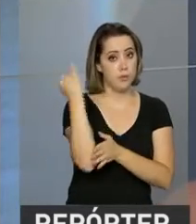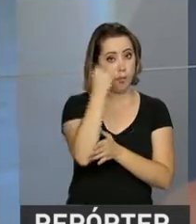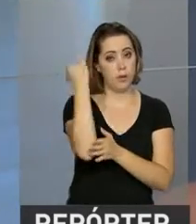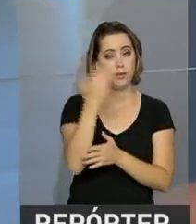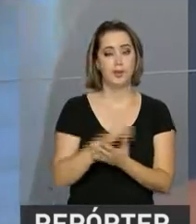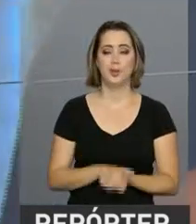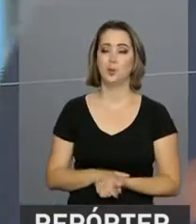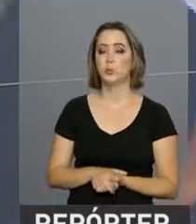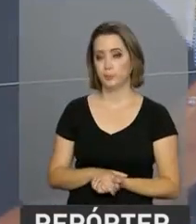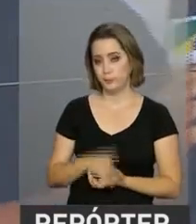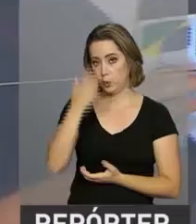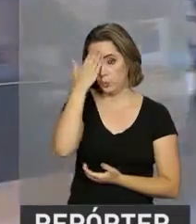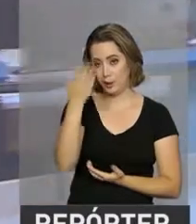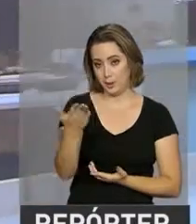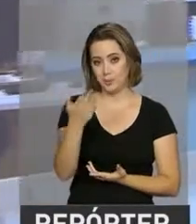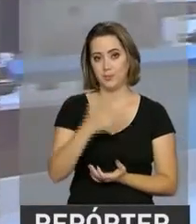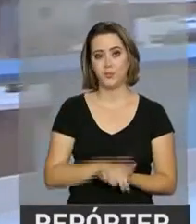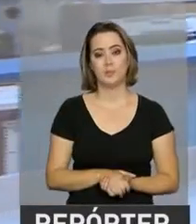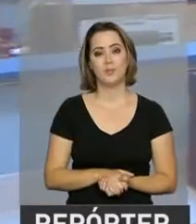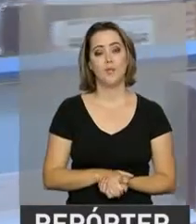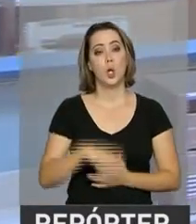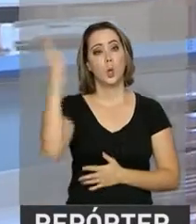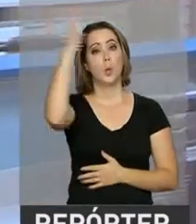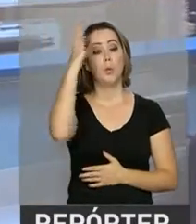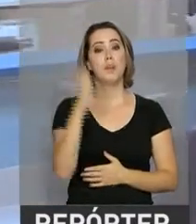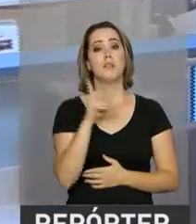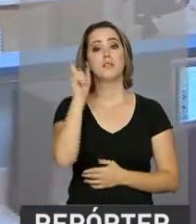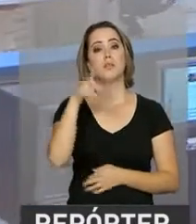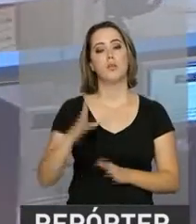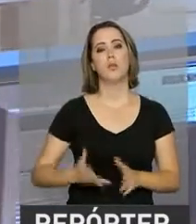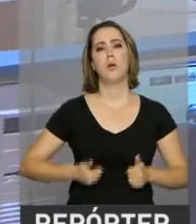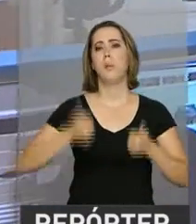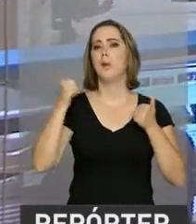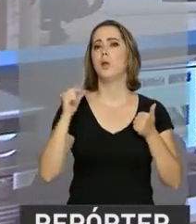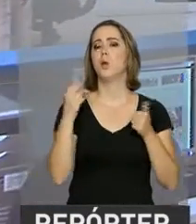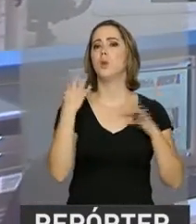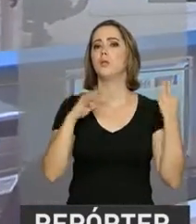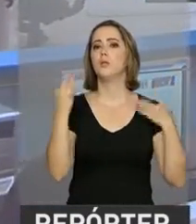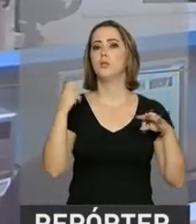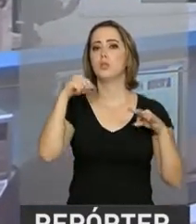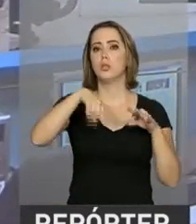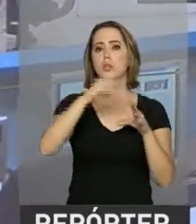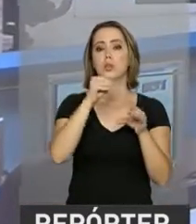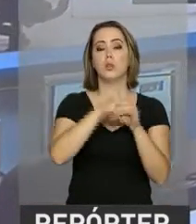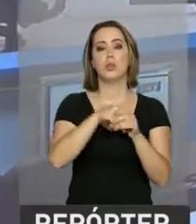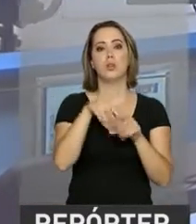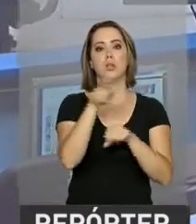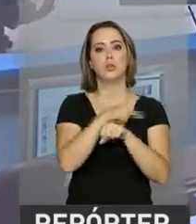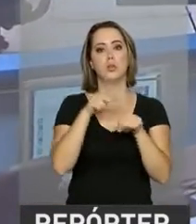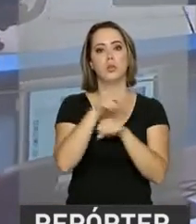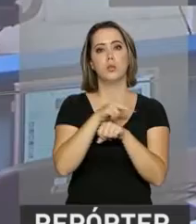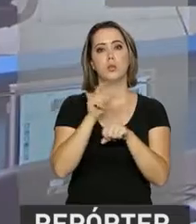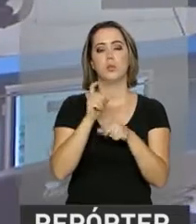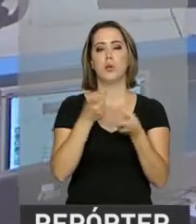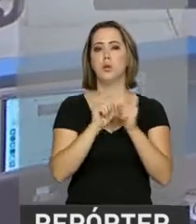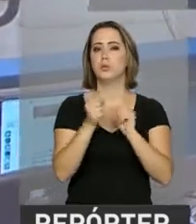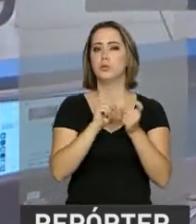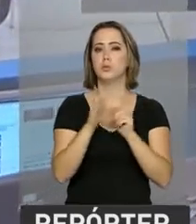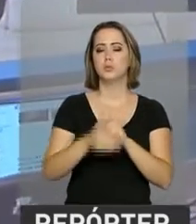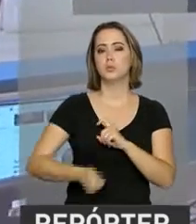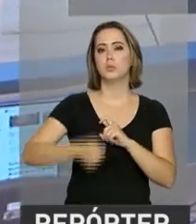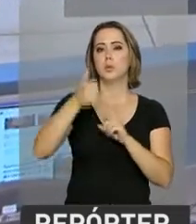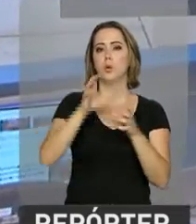obrigado pelas informações e o brasil quer melhorar o fluxo de turistas dentro e fora do país para gerir melhor o setor o